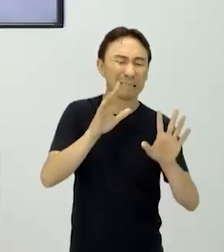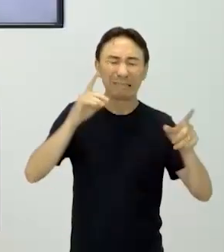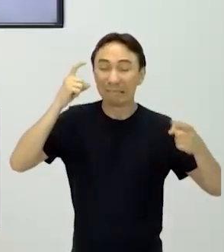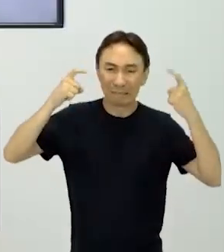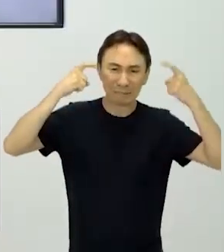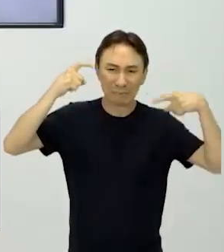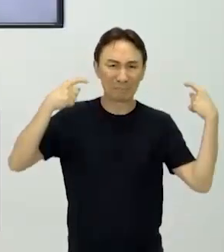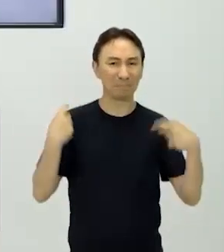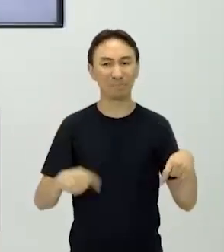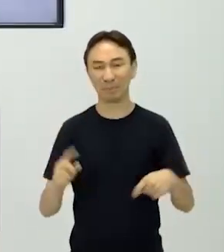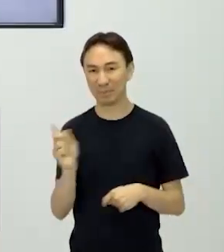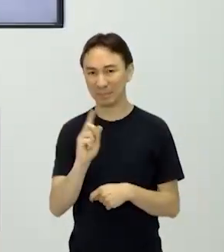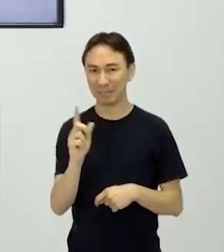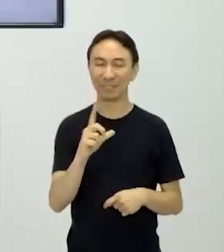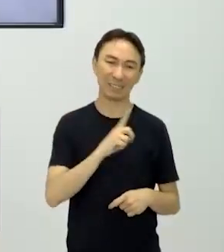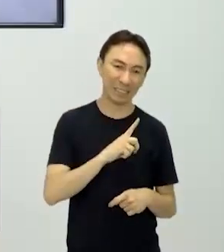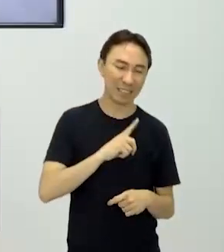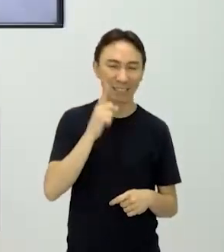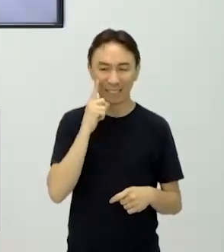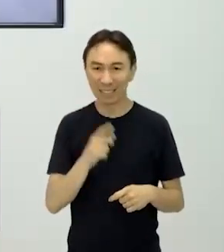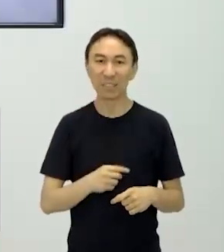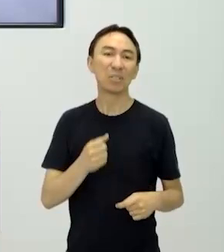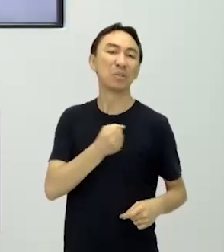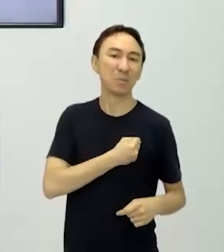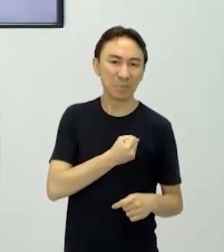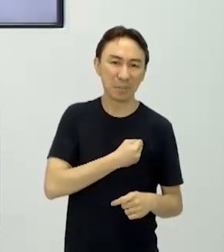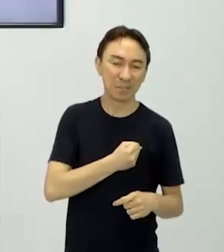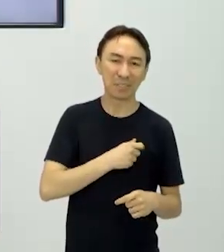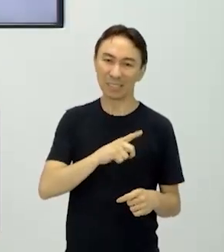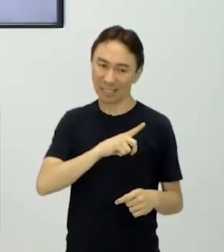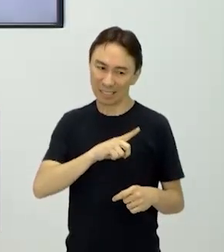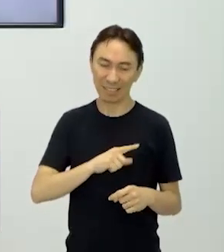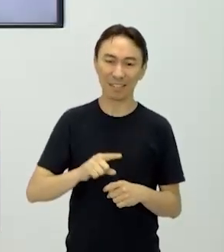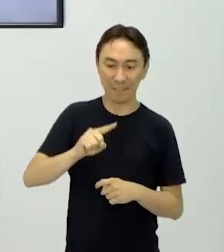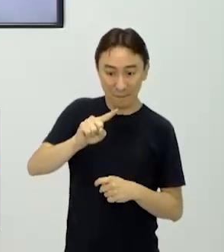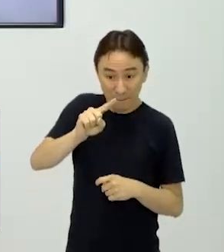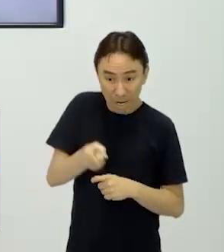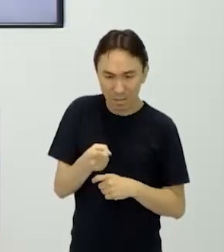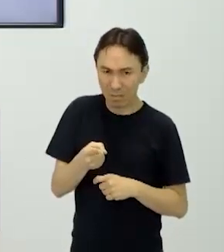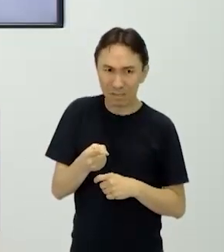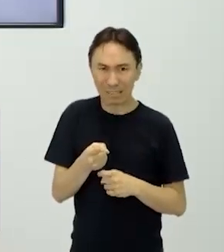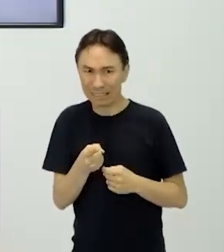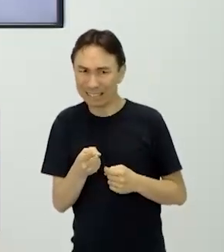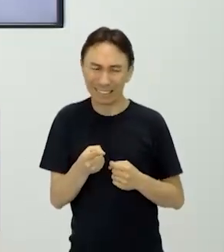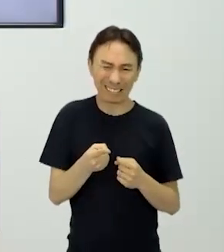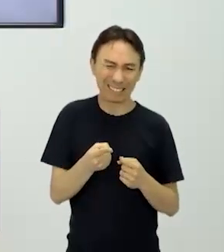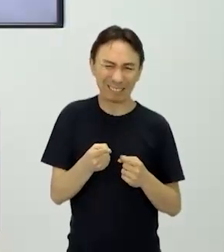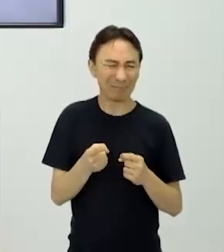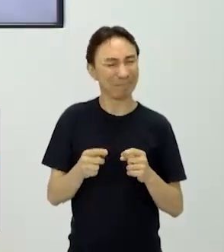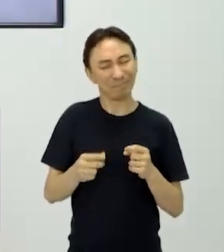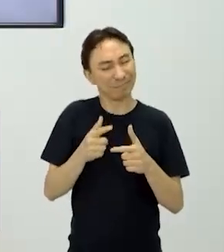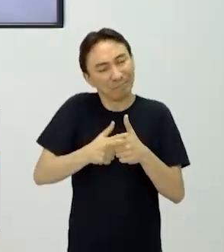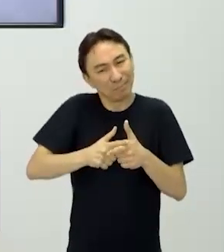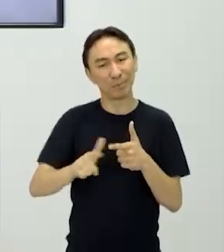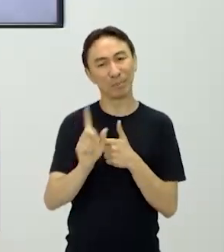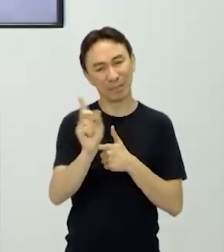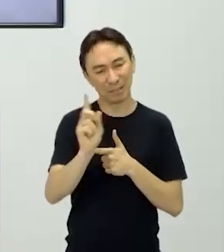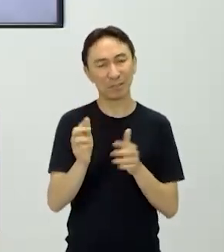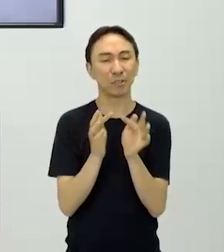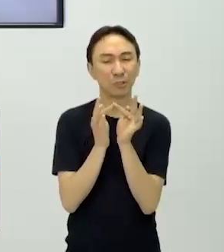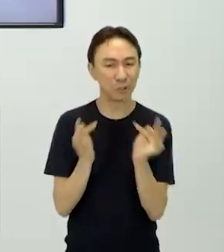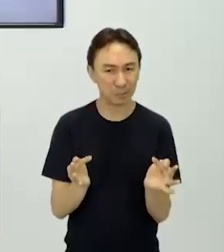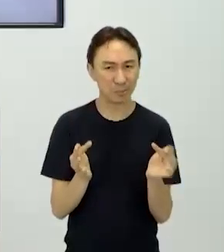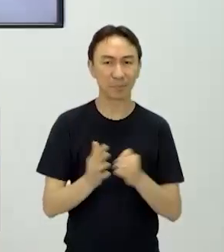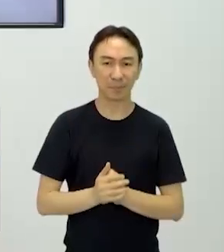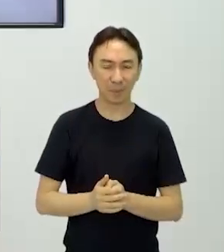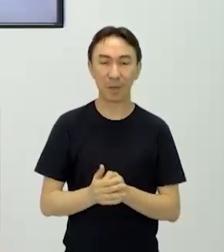números, digamos assim, quebrados, você vai perceber que não muda muita coisa não, tá? É bem tranquilo. É que o nosso foco são os números naturais mesmo, até